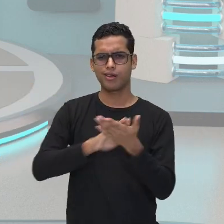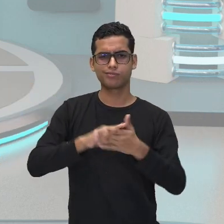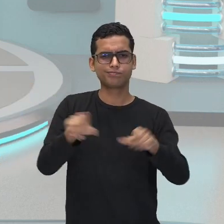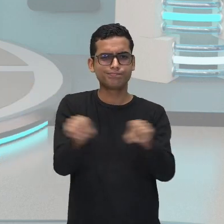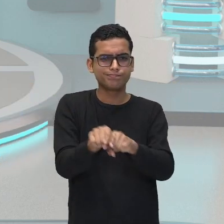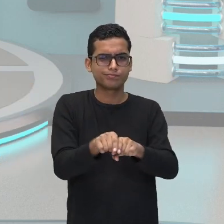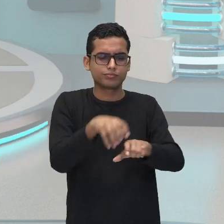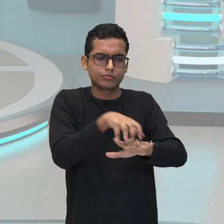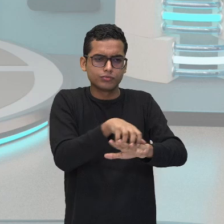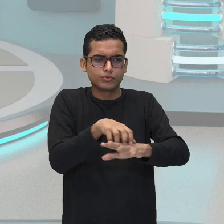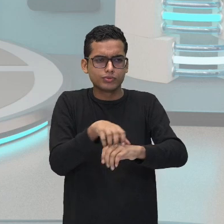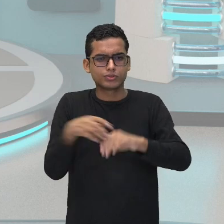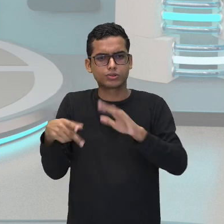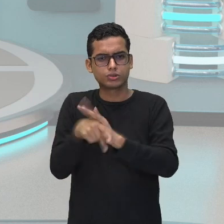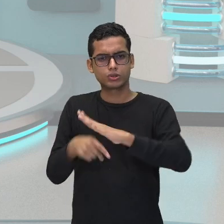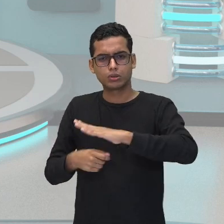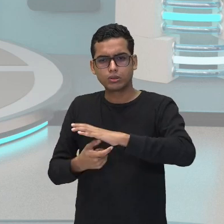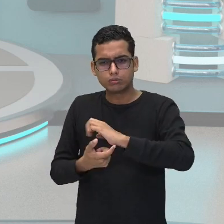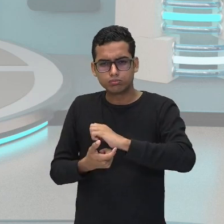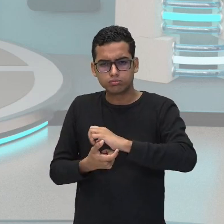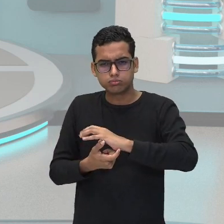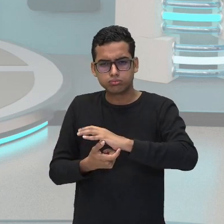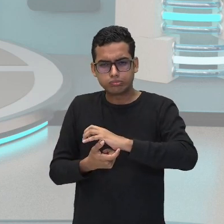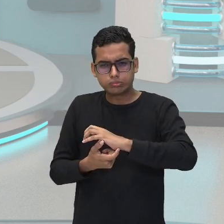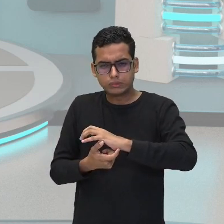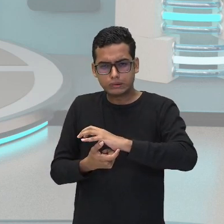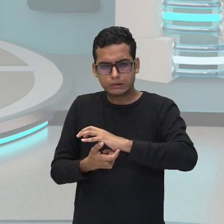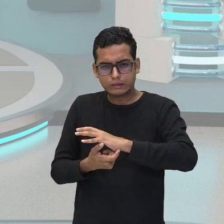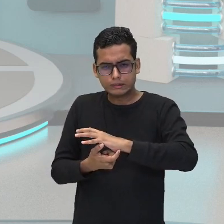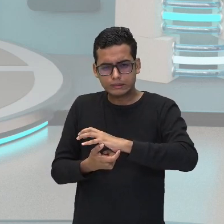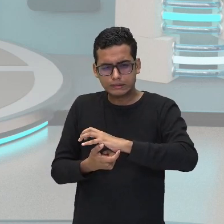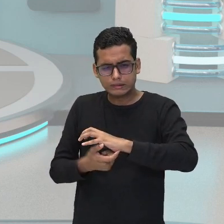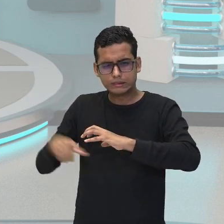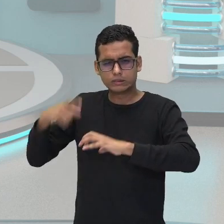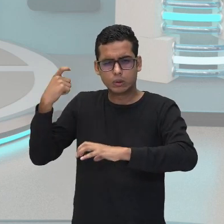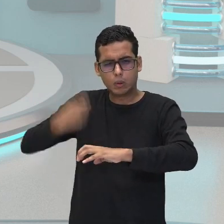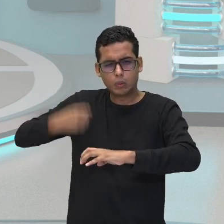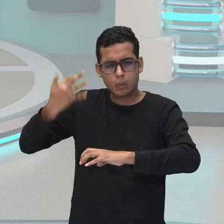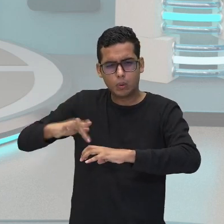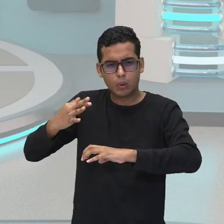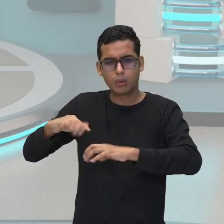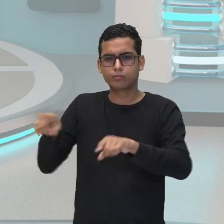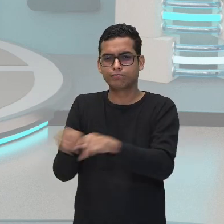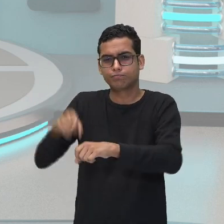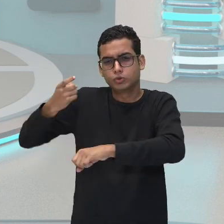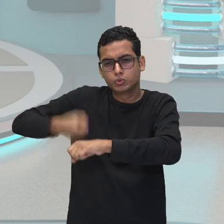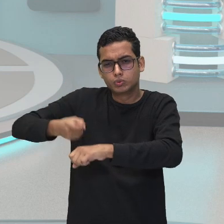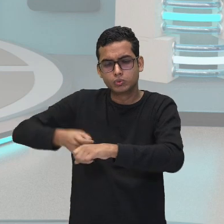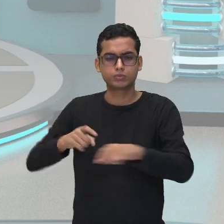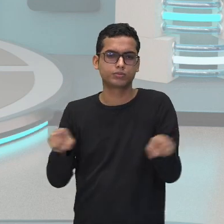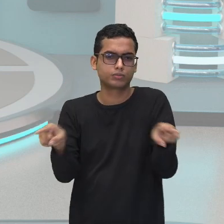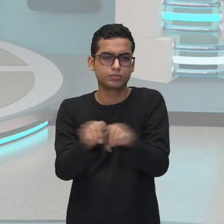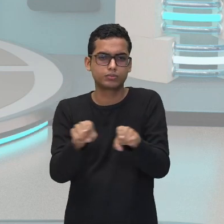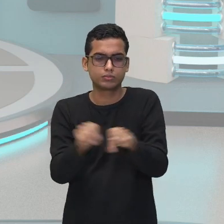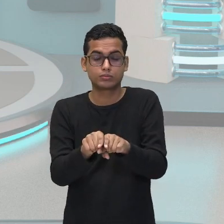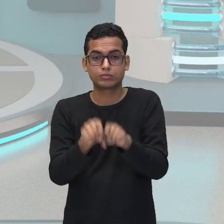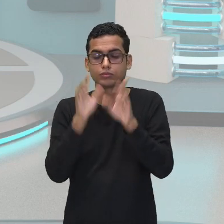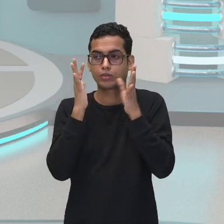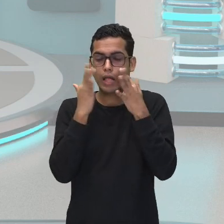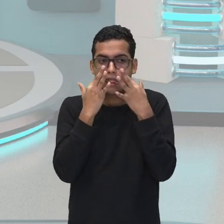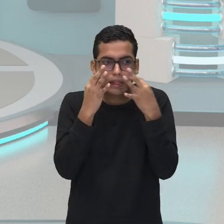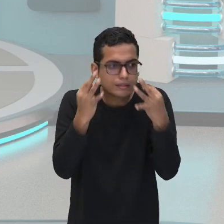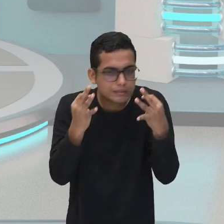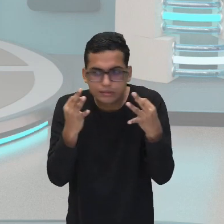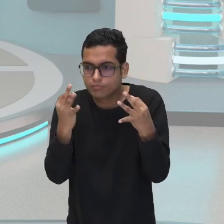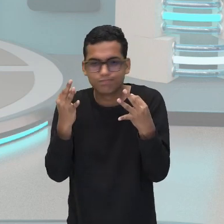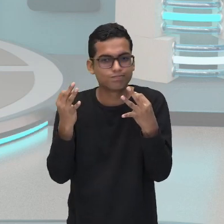na questão de memorização também e de concentração. Então, olha só o que o sedentarismo pode